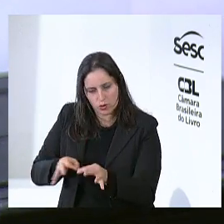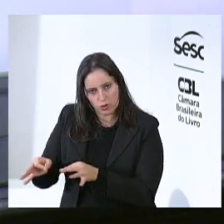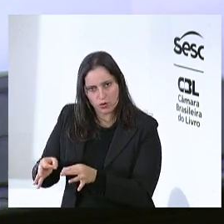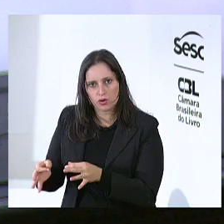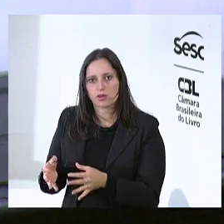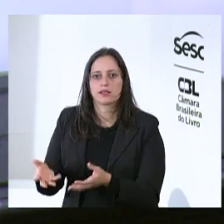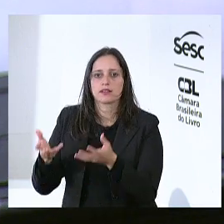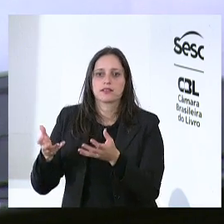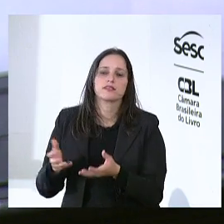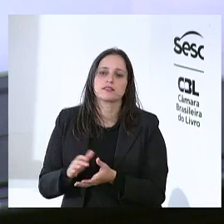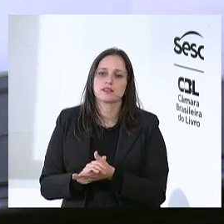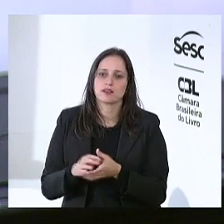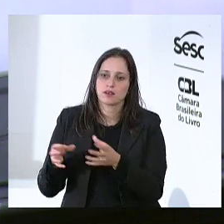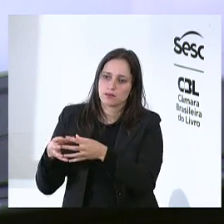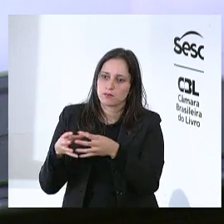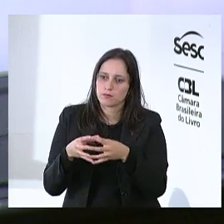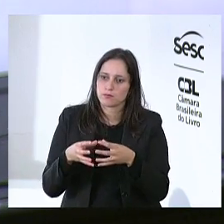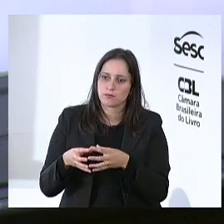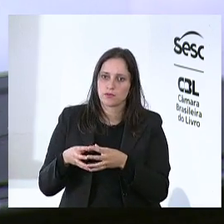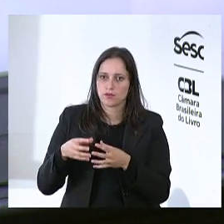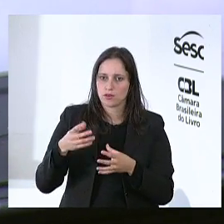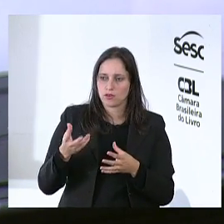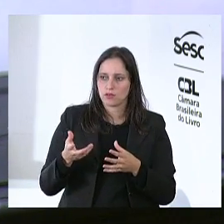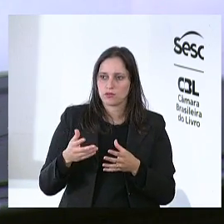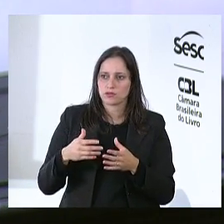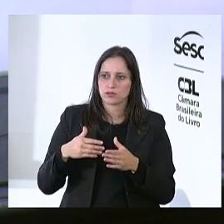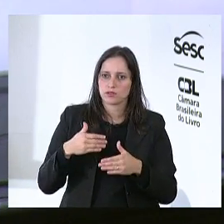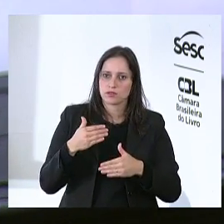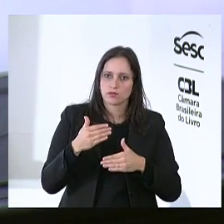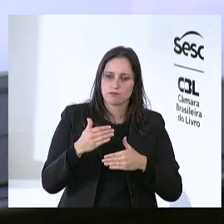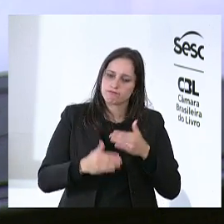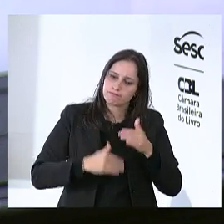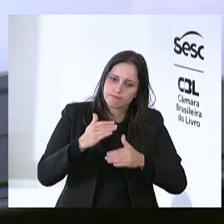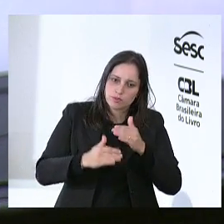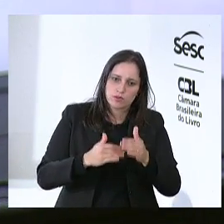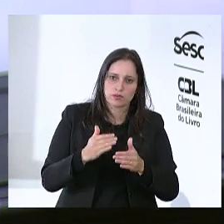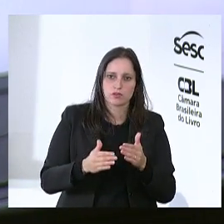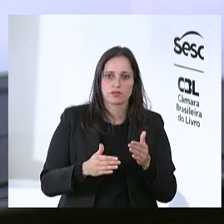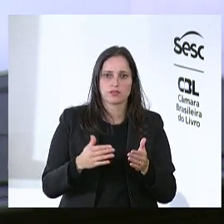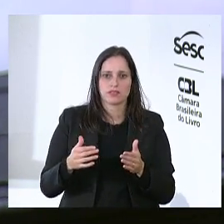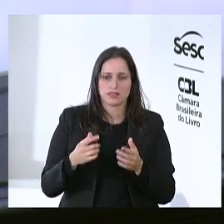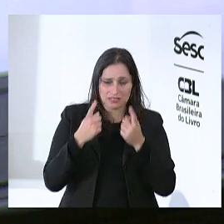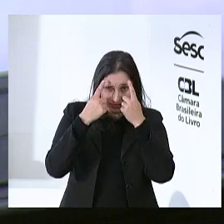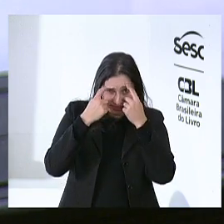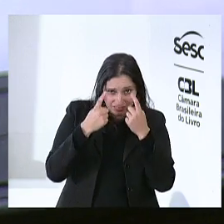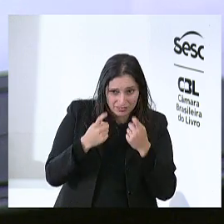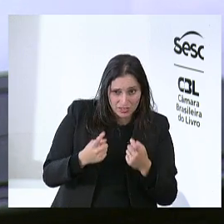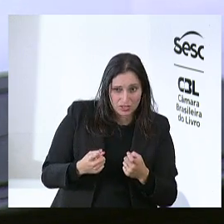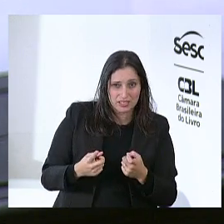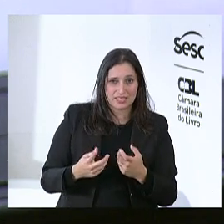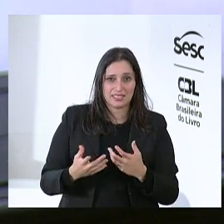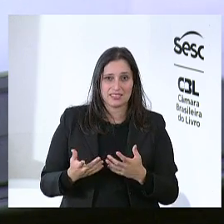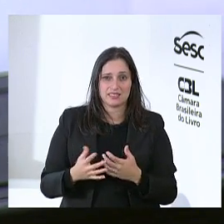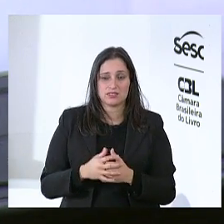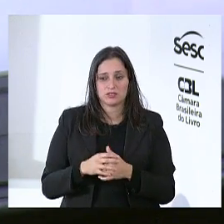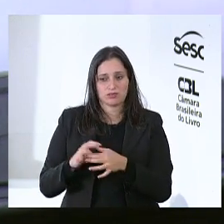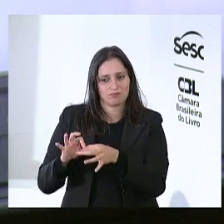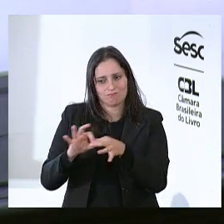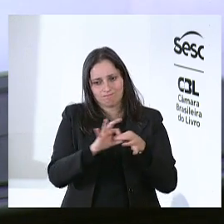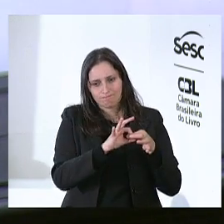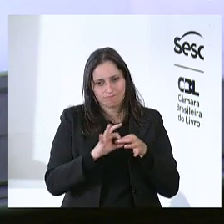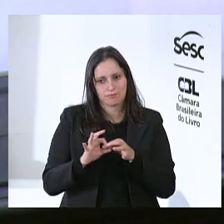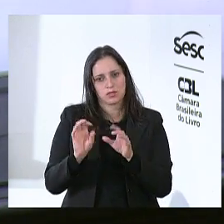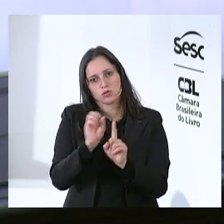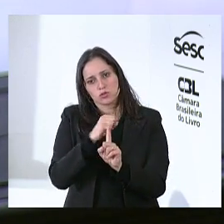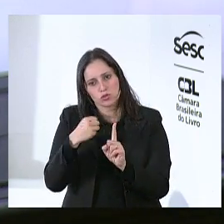vários povos passaram por processos muito violentos de uma anomia social, de